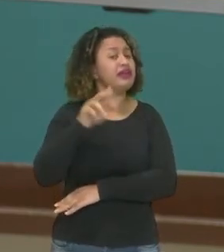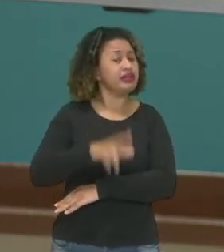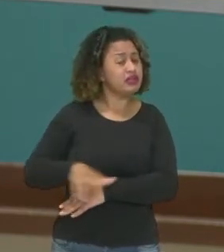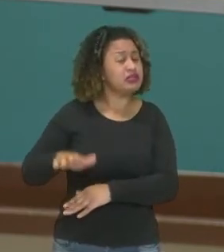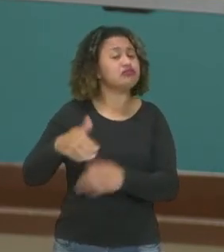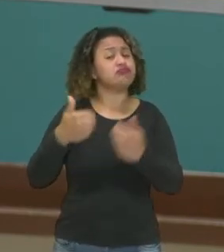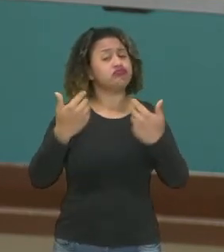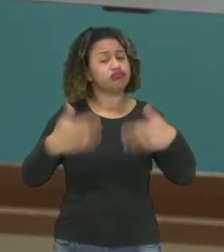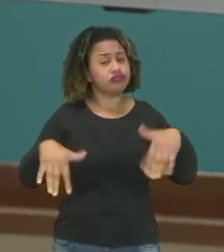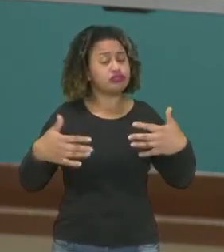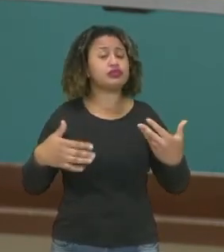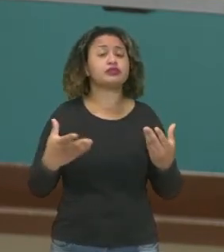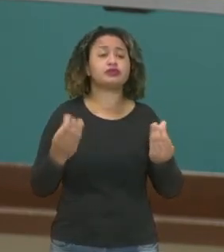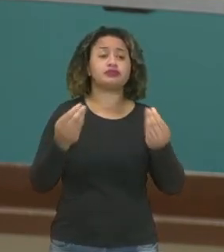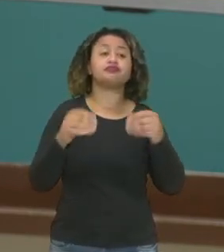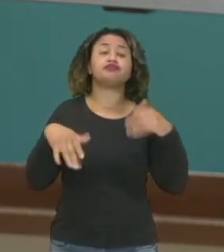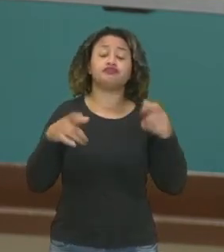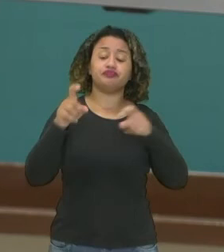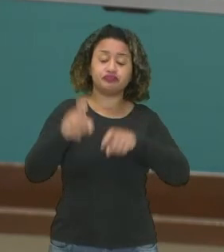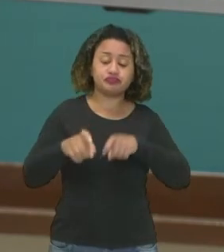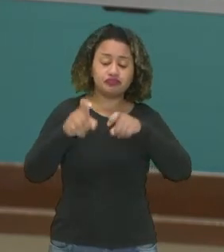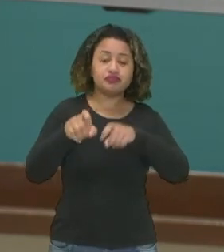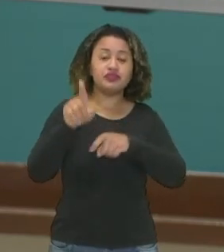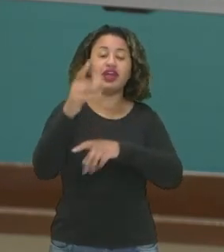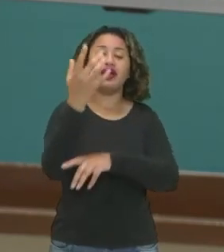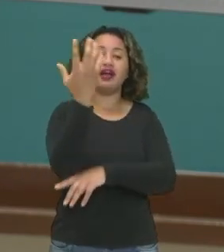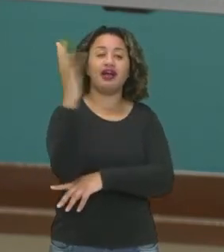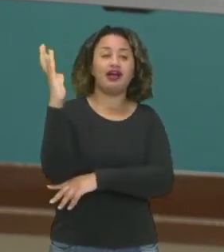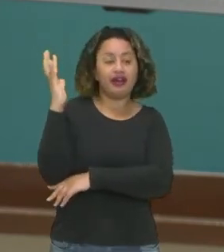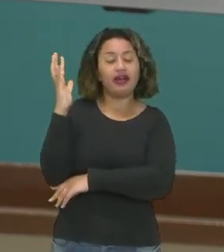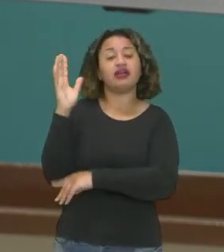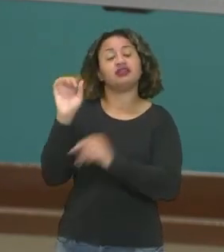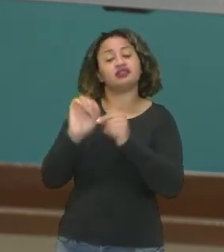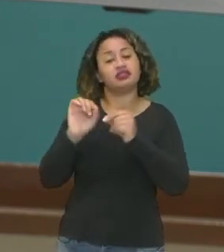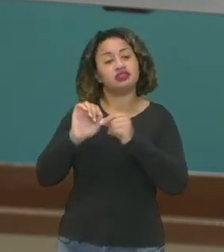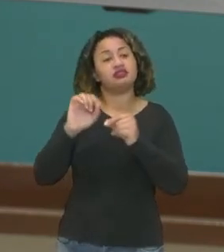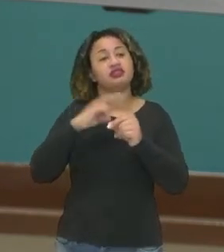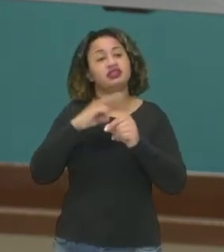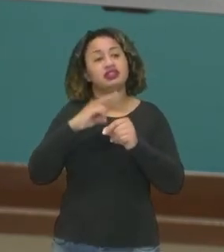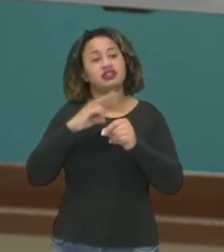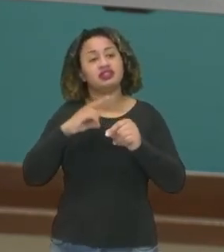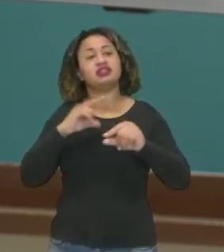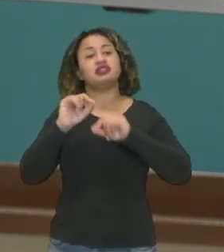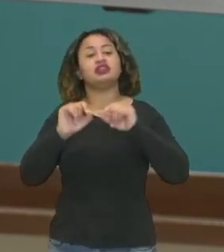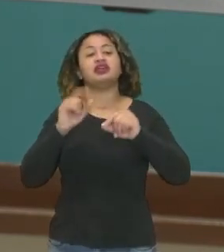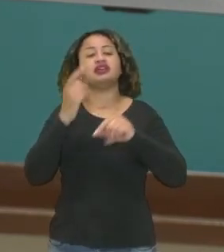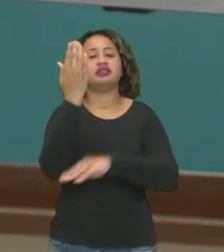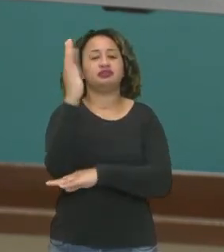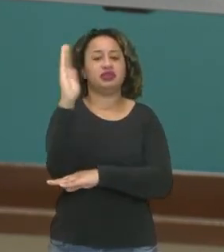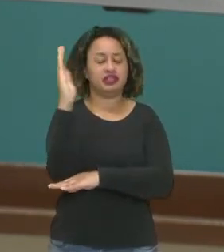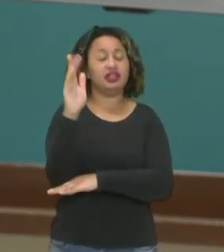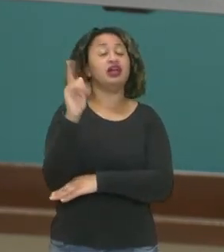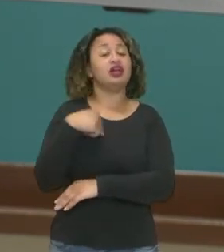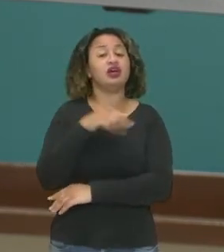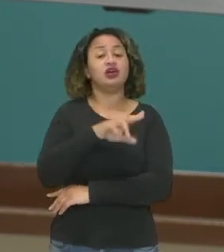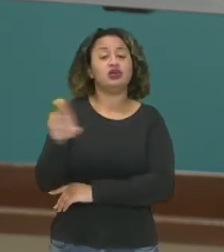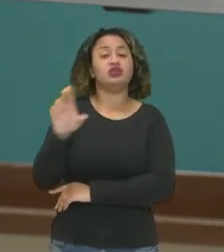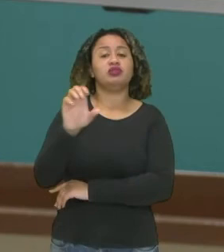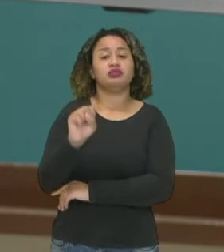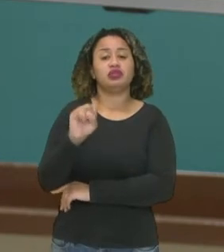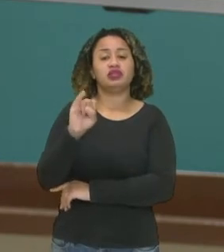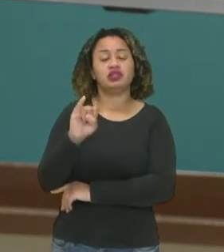e esse plantio dessas árvores que estarão fornecendo a madeira, nós chamamos de silvicultura. tá?